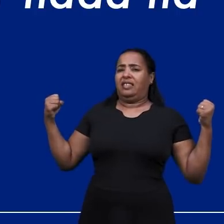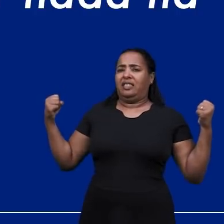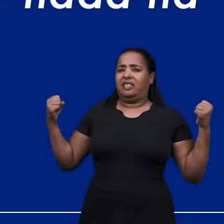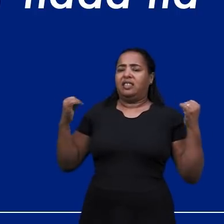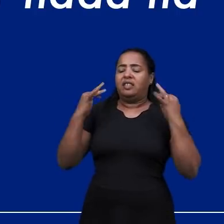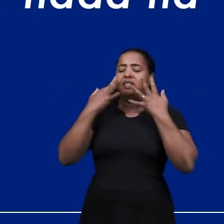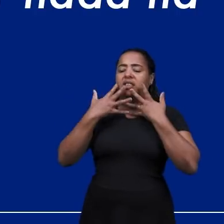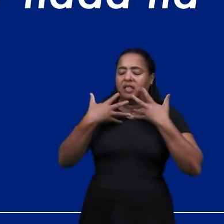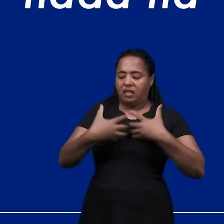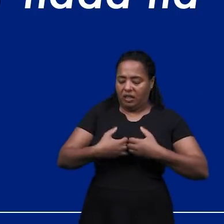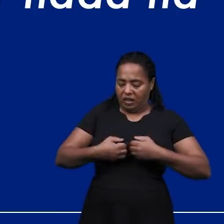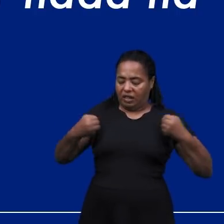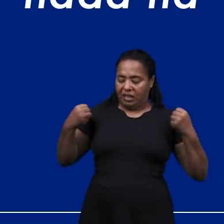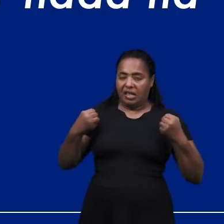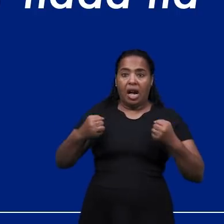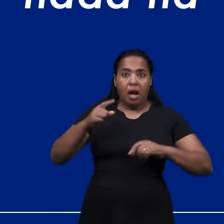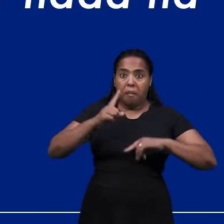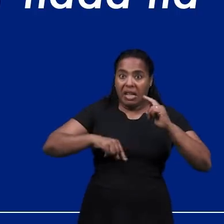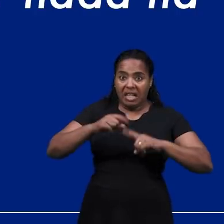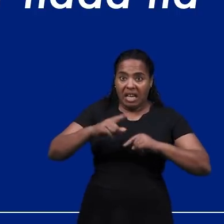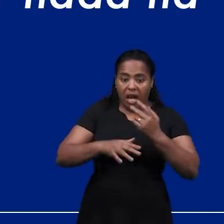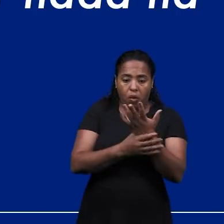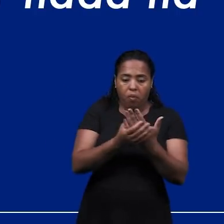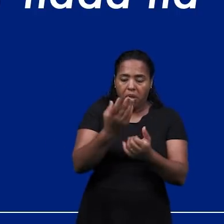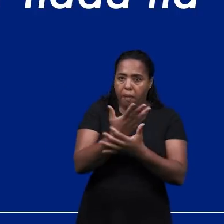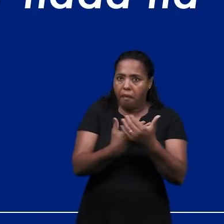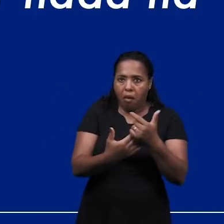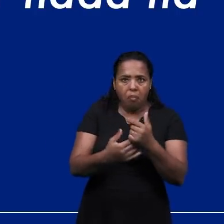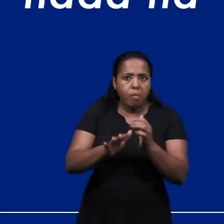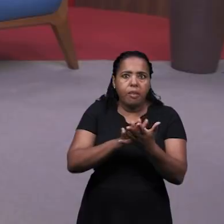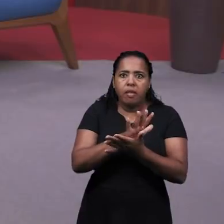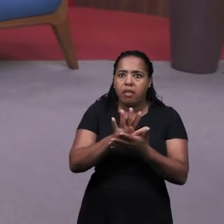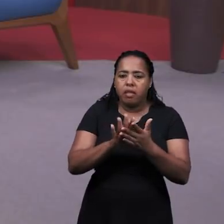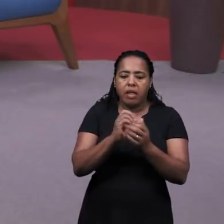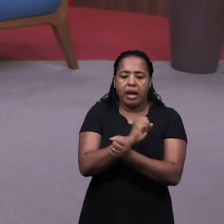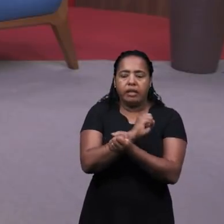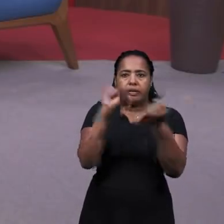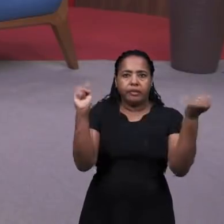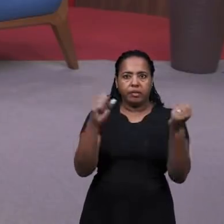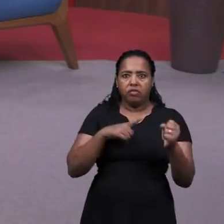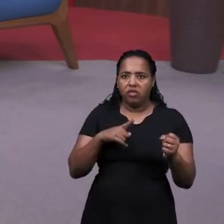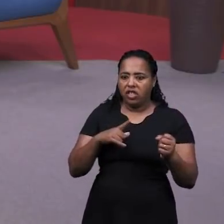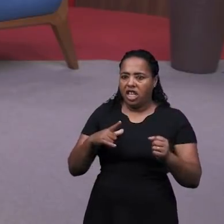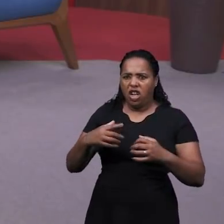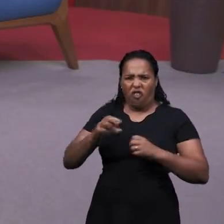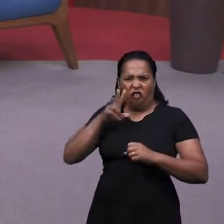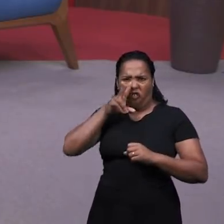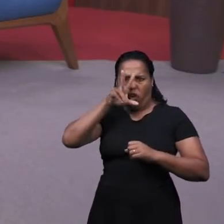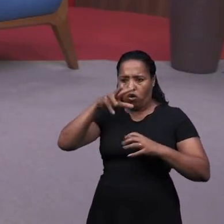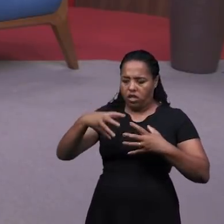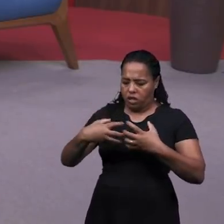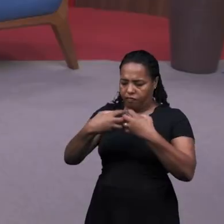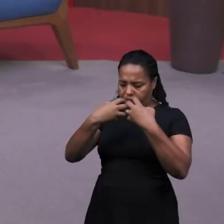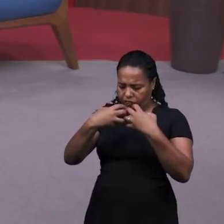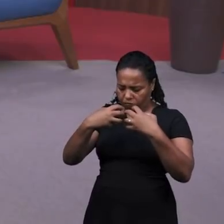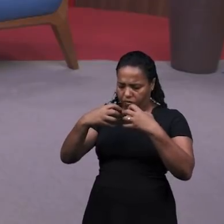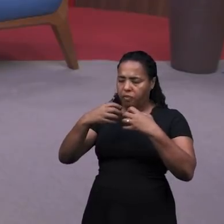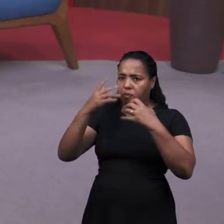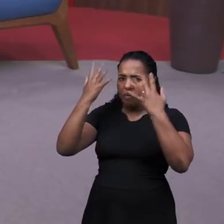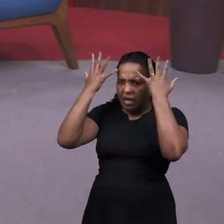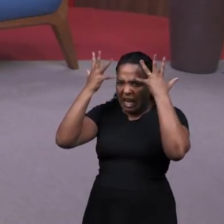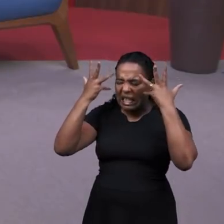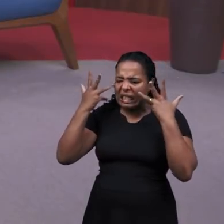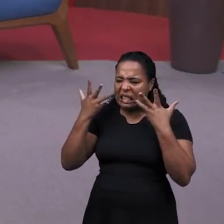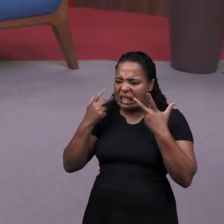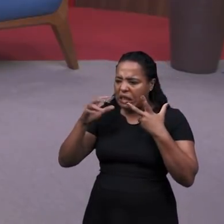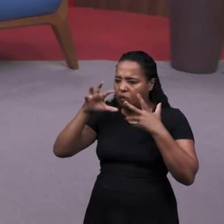sua mão, né? Sansão não tinha nada na mão. Então esse texto mostra que realmente a operação de Deus vinha pela ação do Espírito Santo